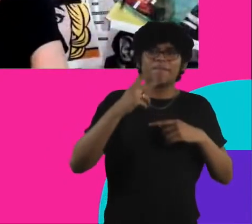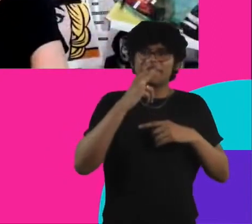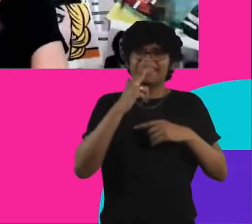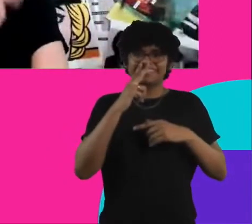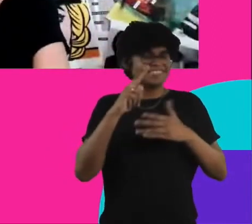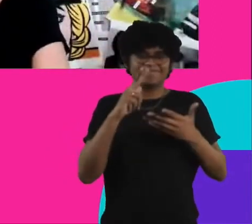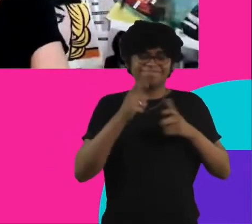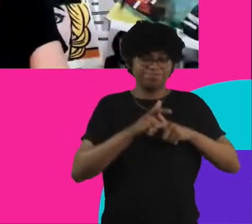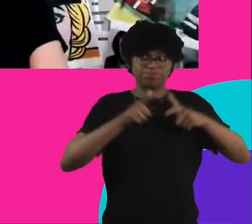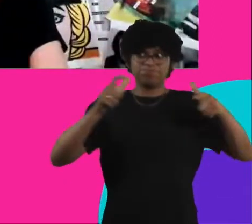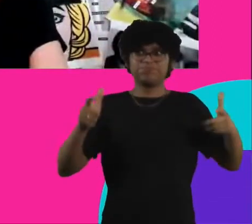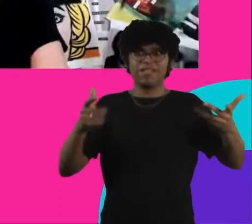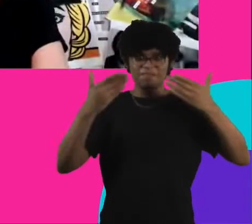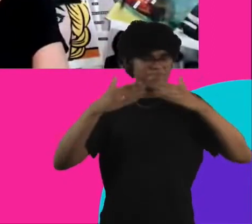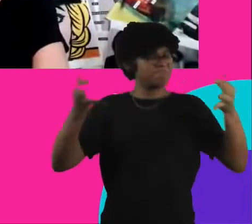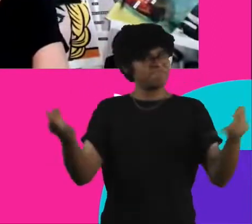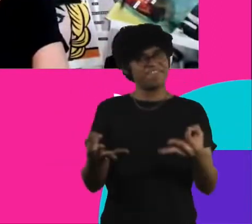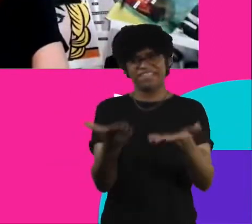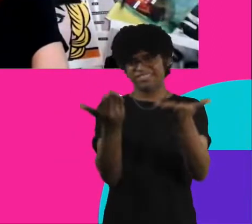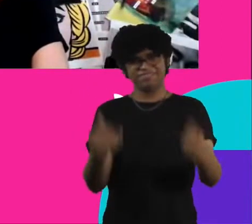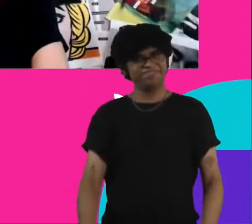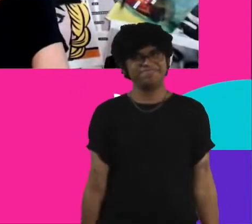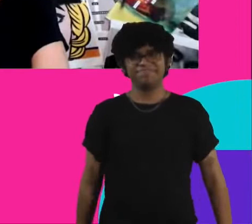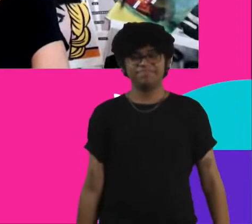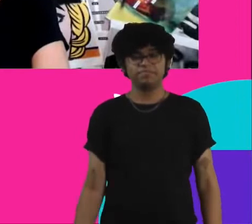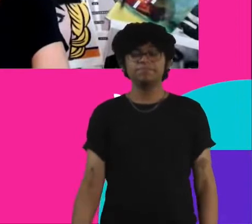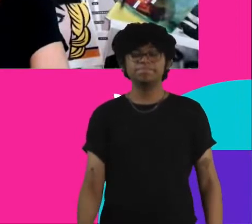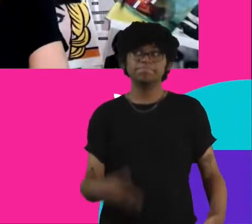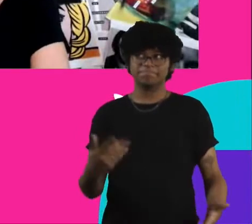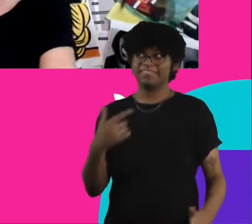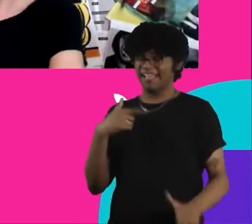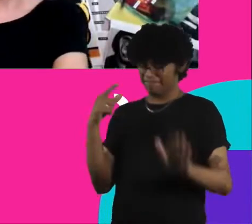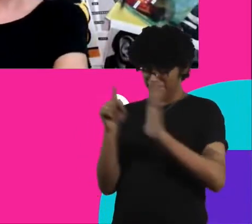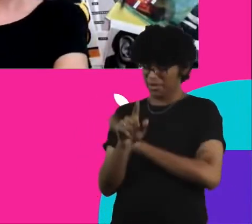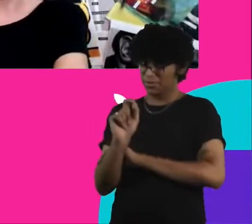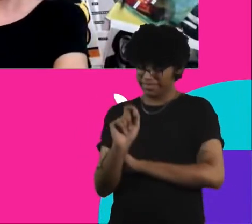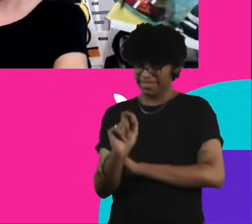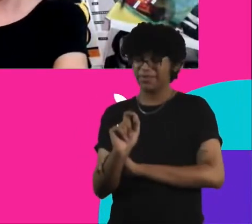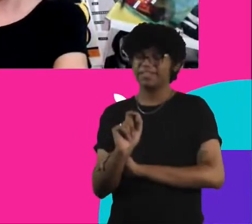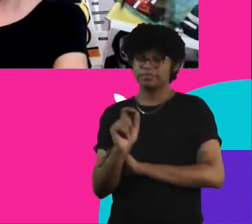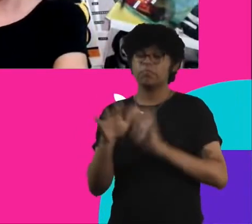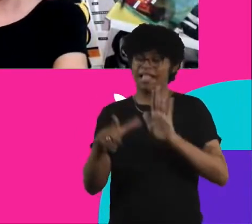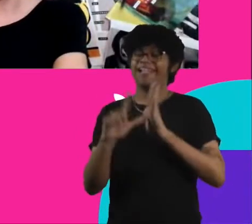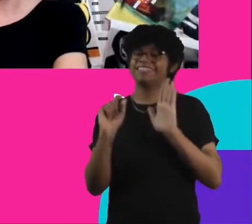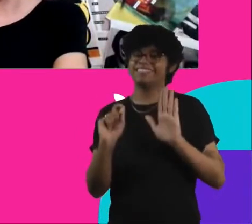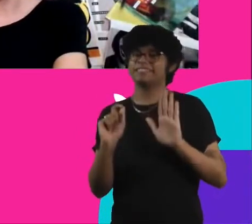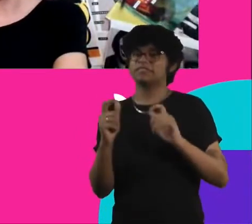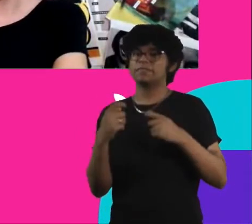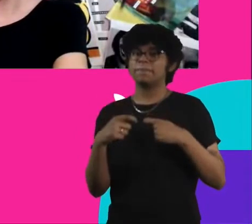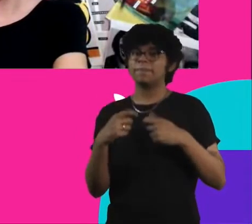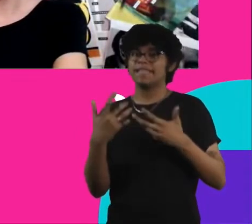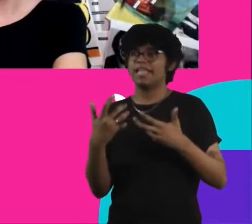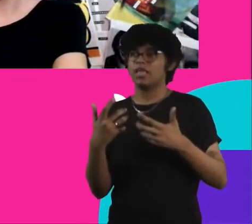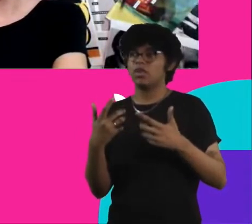maior. Perfeito, Vlad. Ó, eu tenho uma pergunta para te fazer, mas antes da pergunta que eu vou te fazer, eu vou reformular um pouco a minha